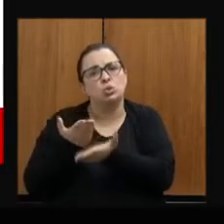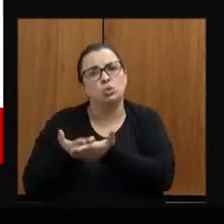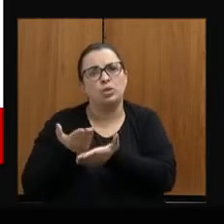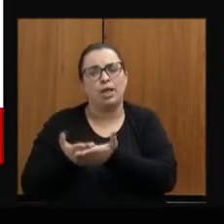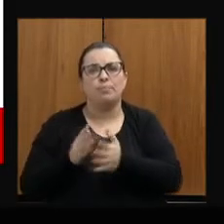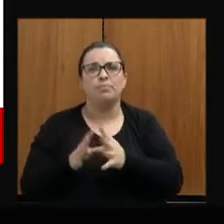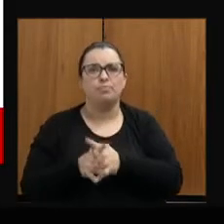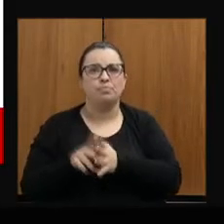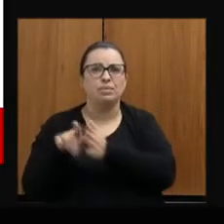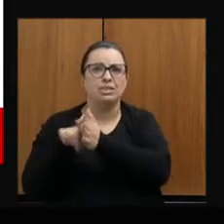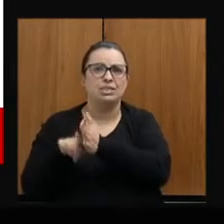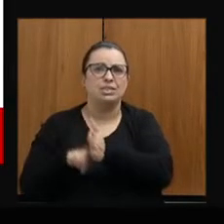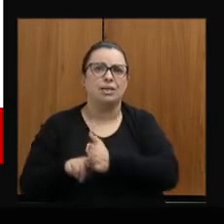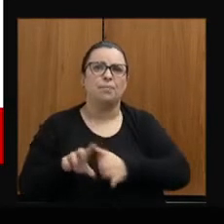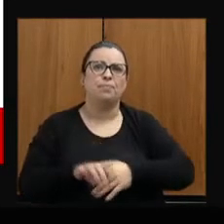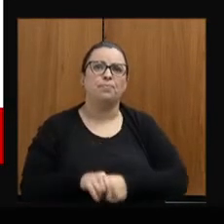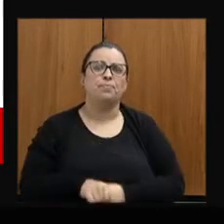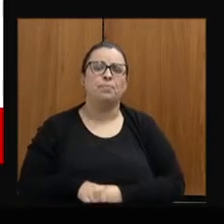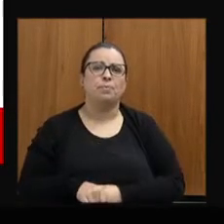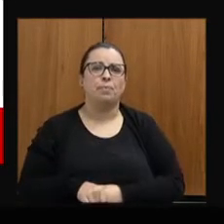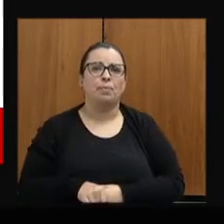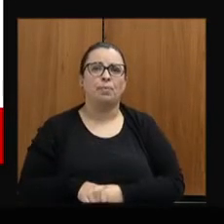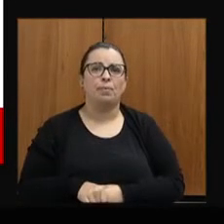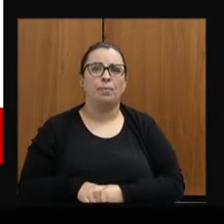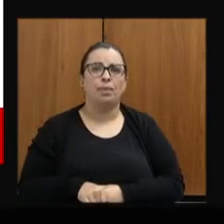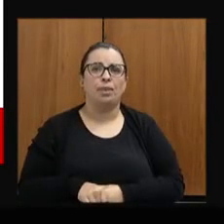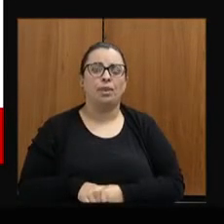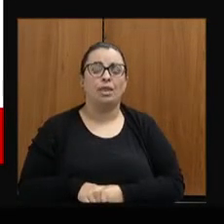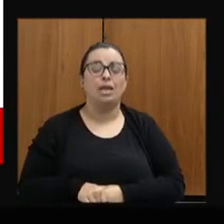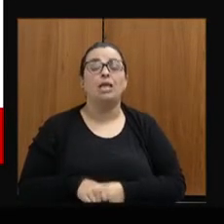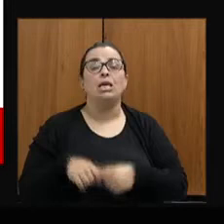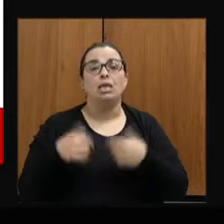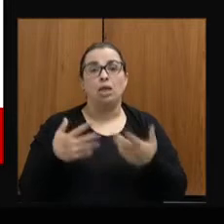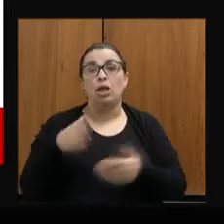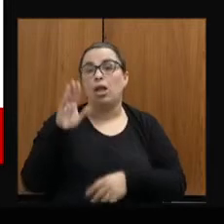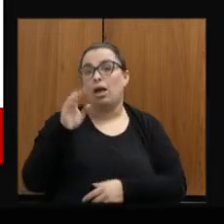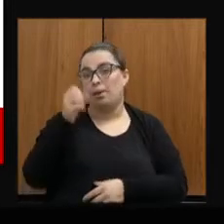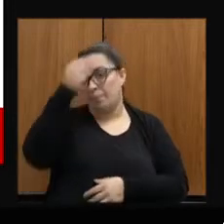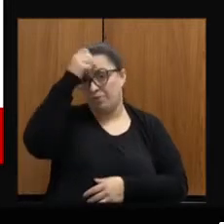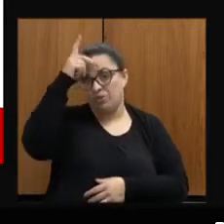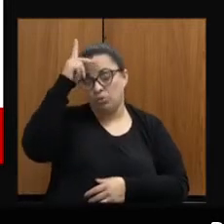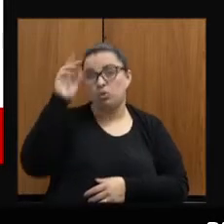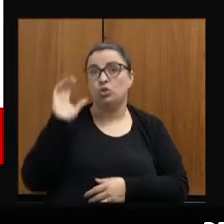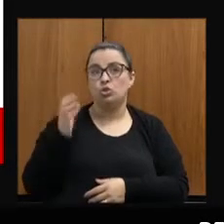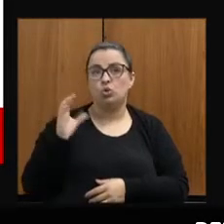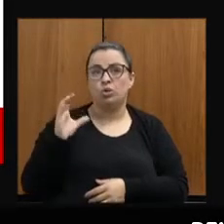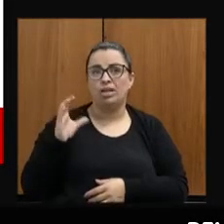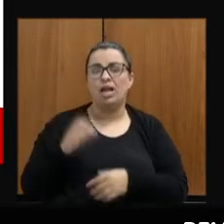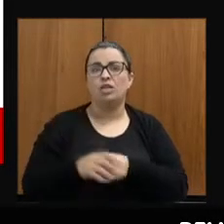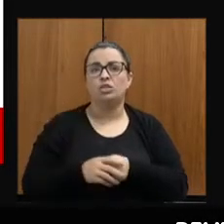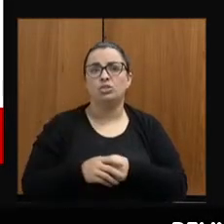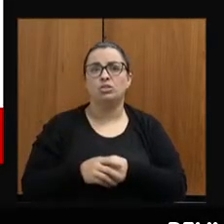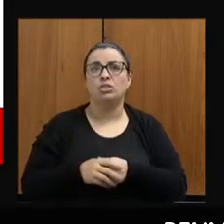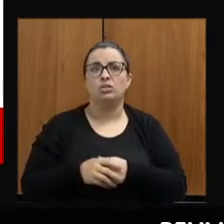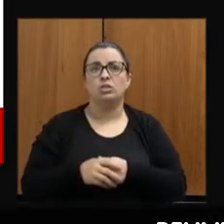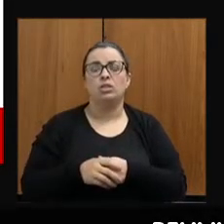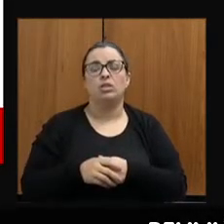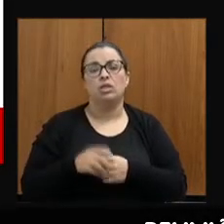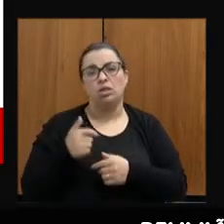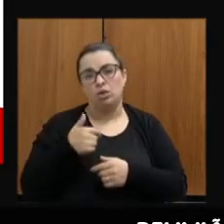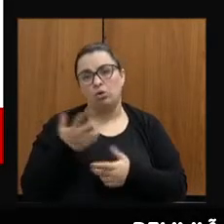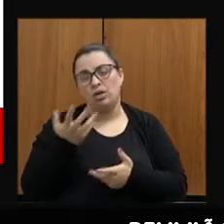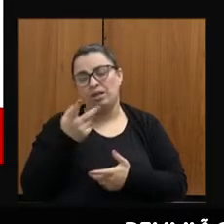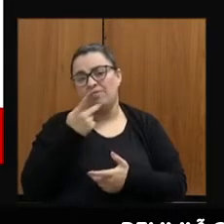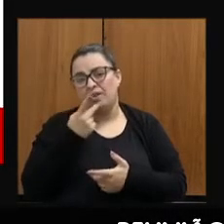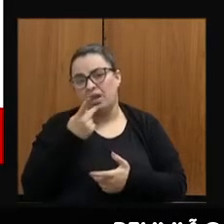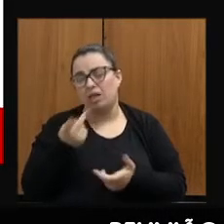a sua ficar mente no que diz respeita a Prefeitura de Contagem e aqui eu queria dizer do